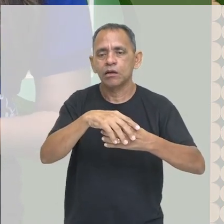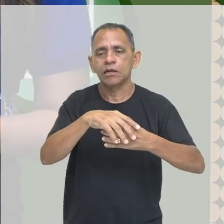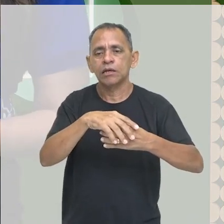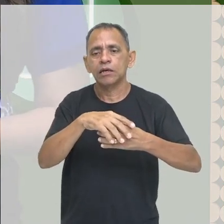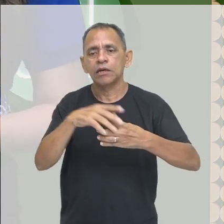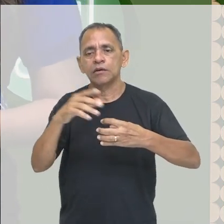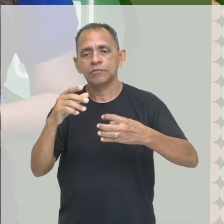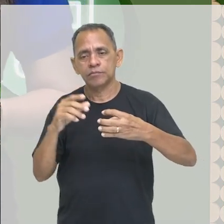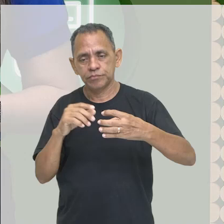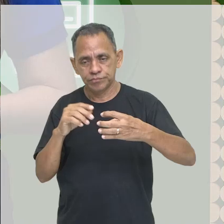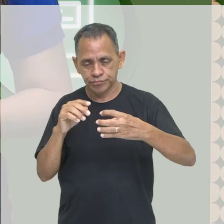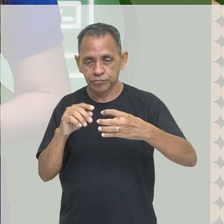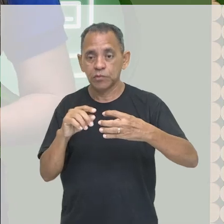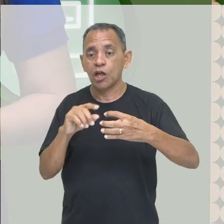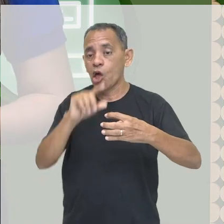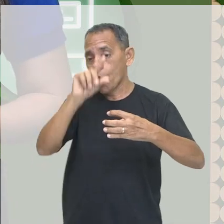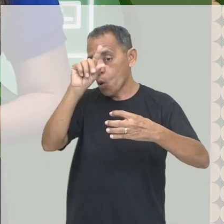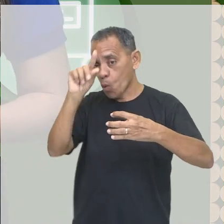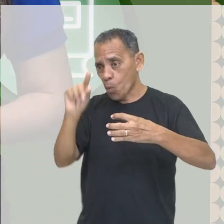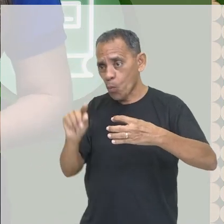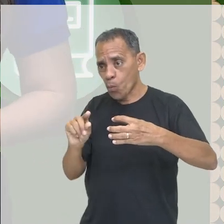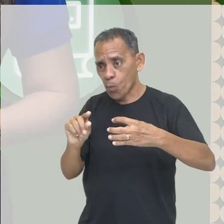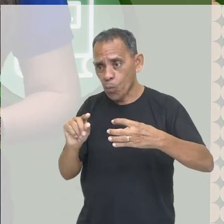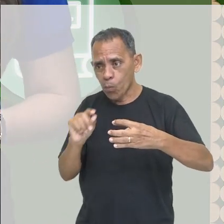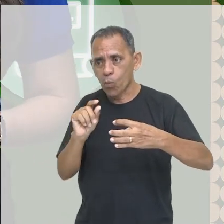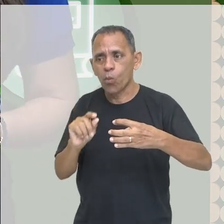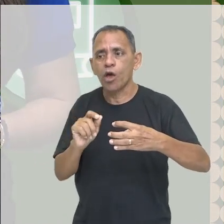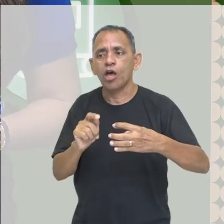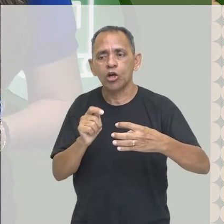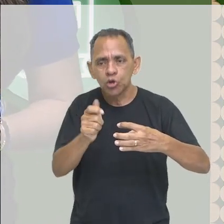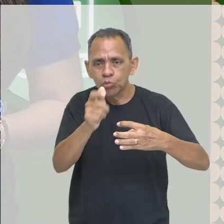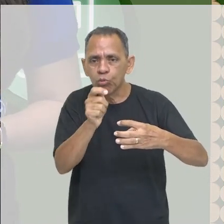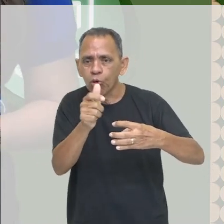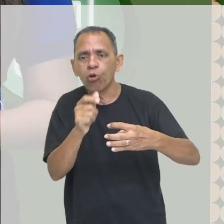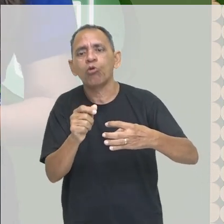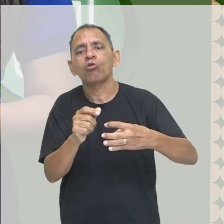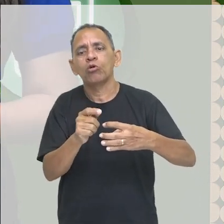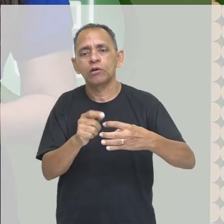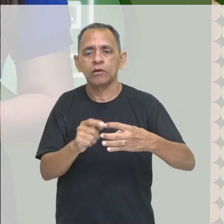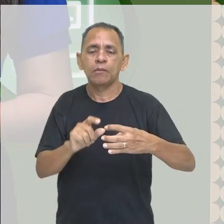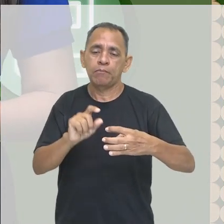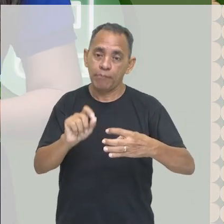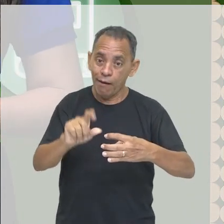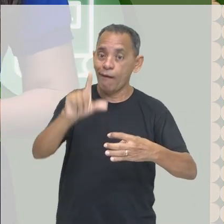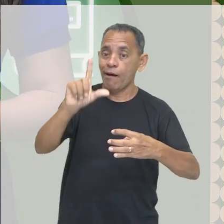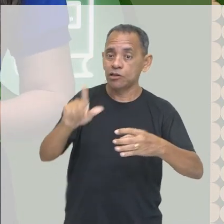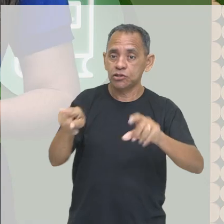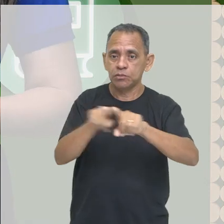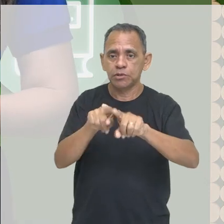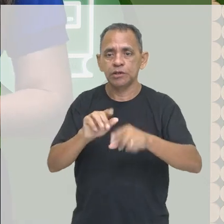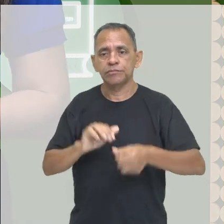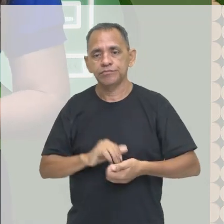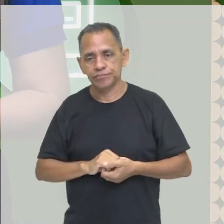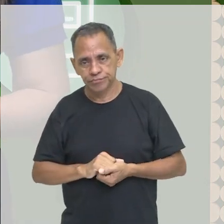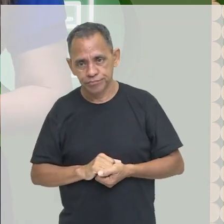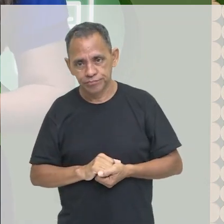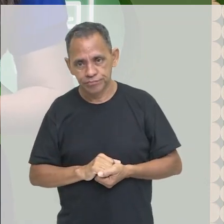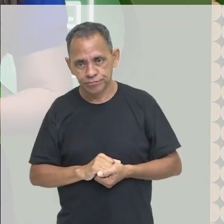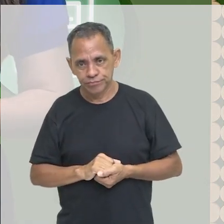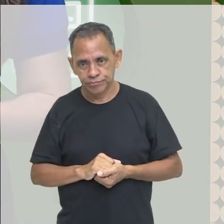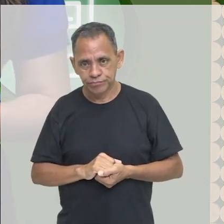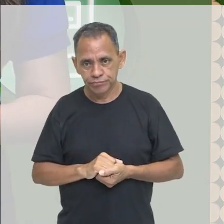concentrado para o meio mais concentrado. É importante a gente lembrar que até aqui a gente falou de